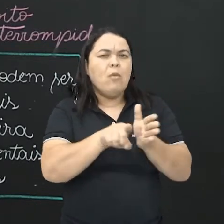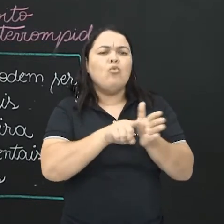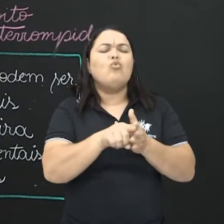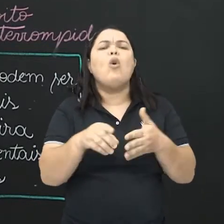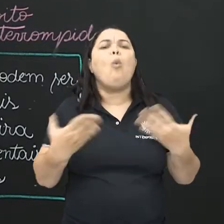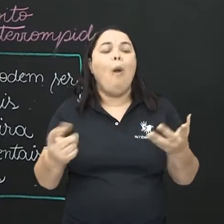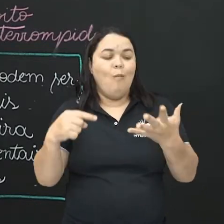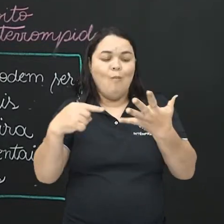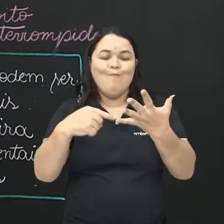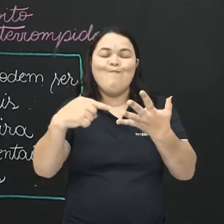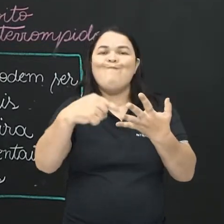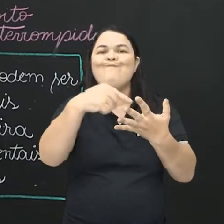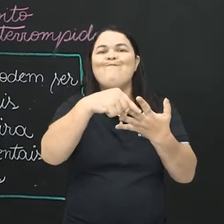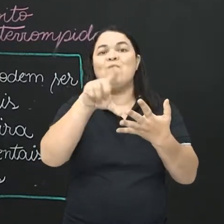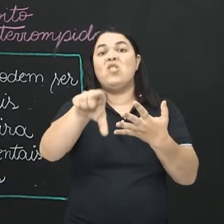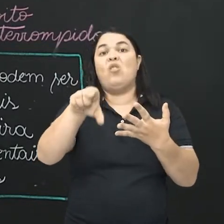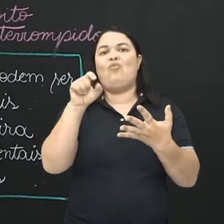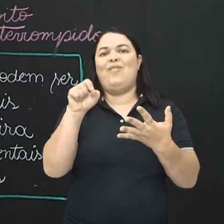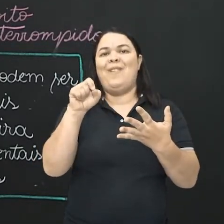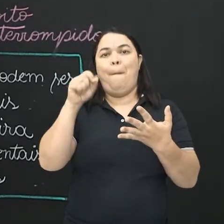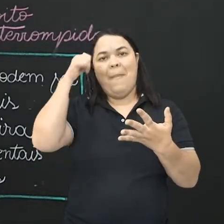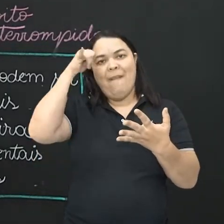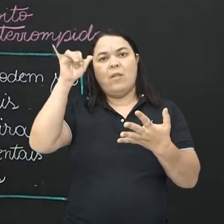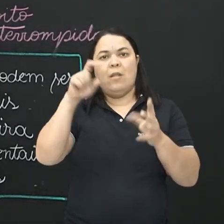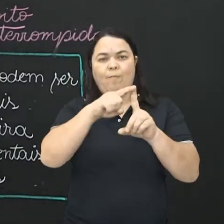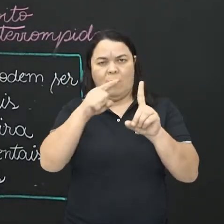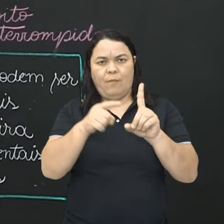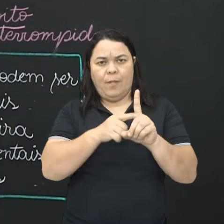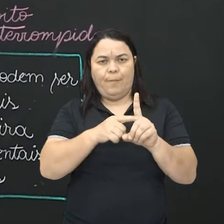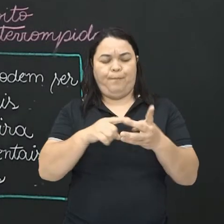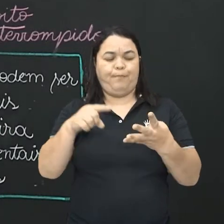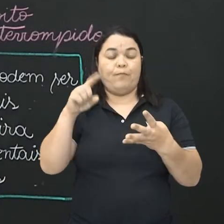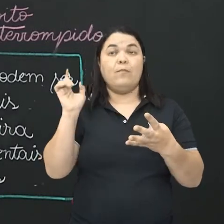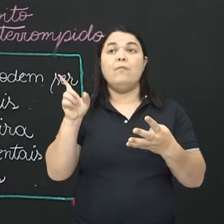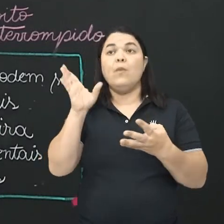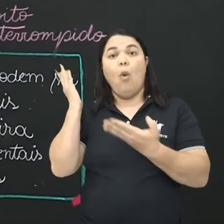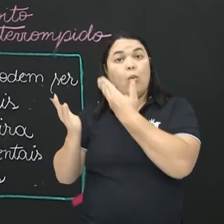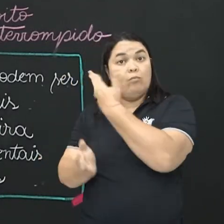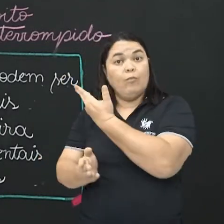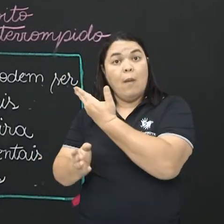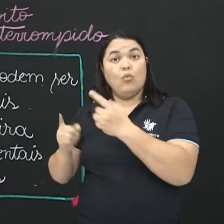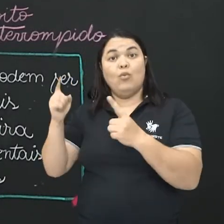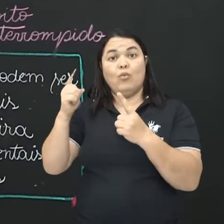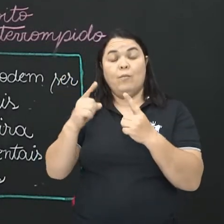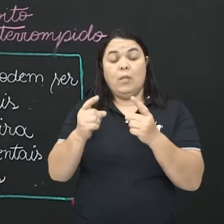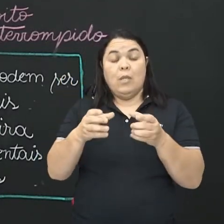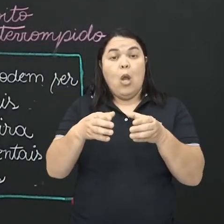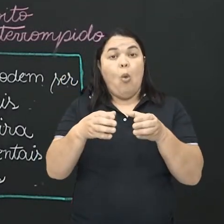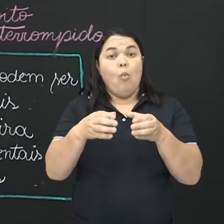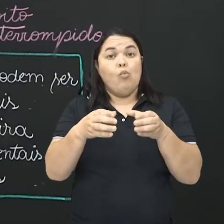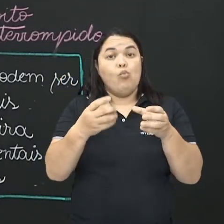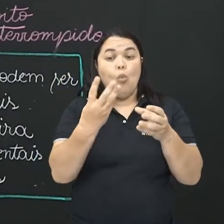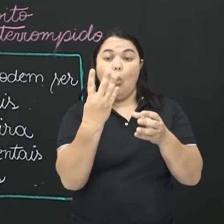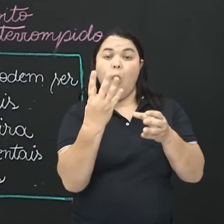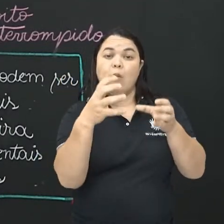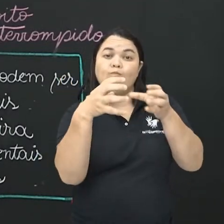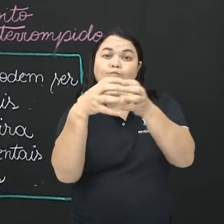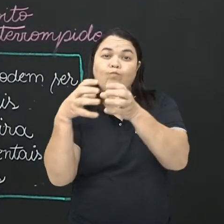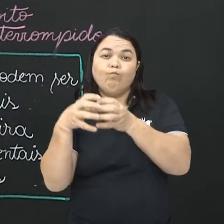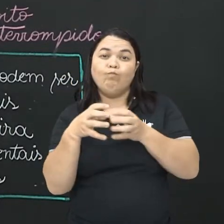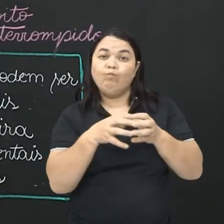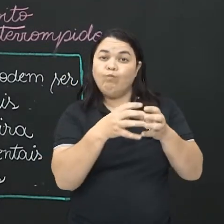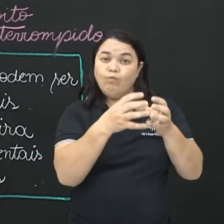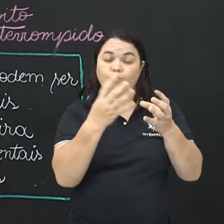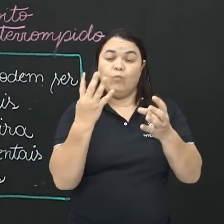ser escolhido. Os métodos contraceptivos, a gente divide aí em 4 grandes grupos. Os métodos